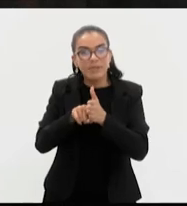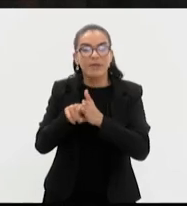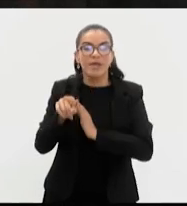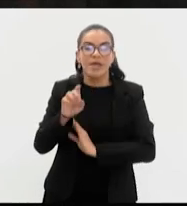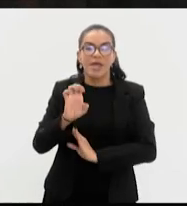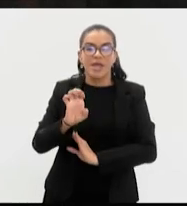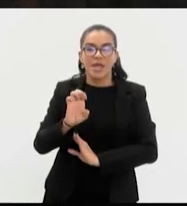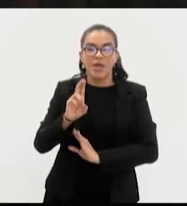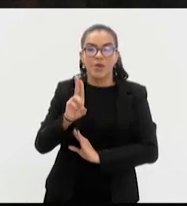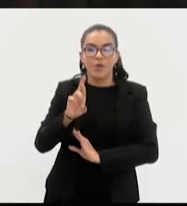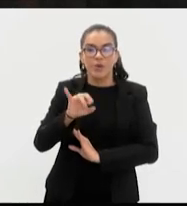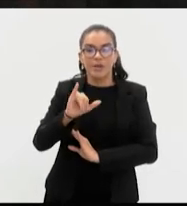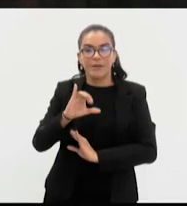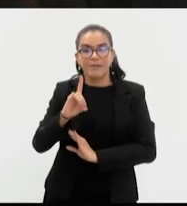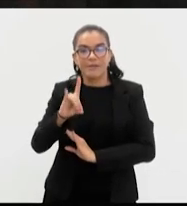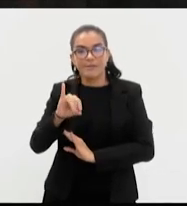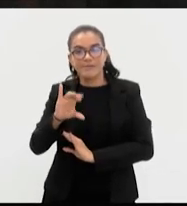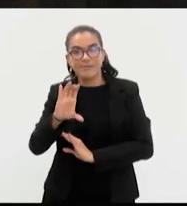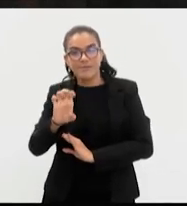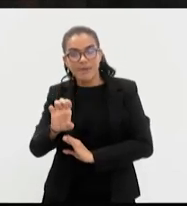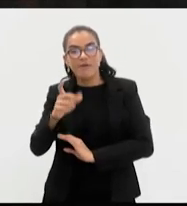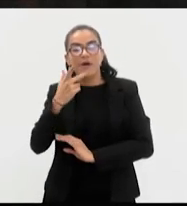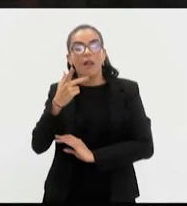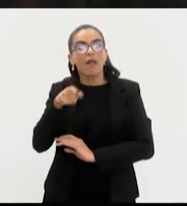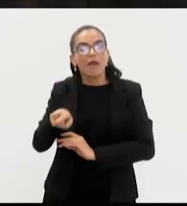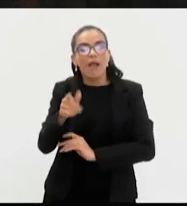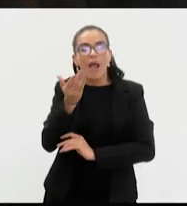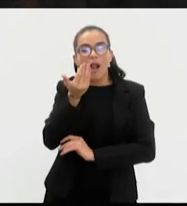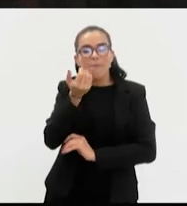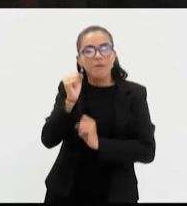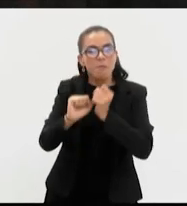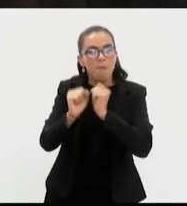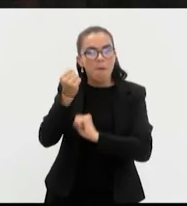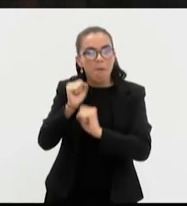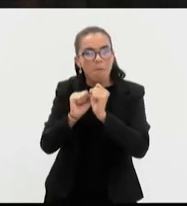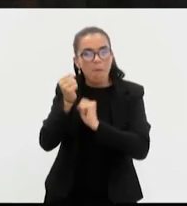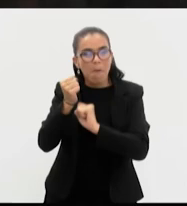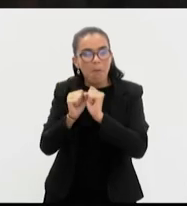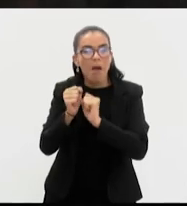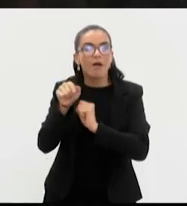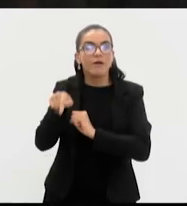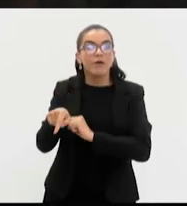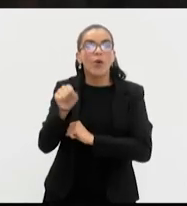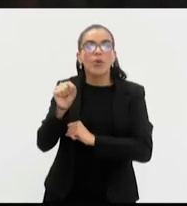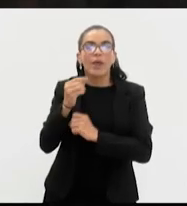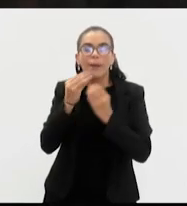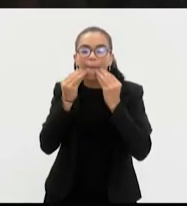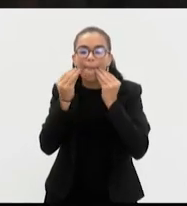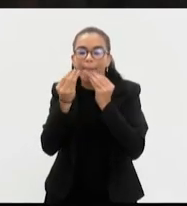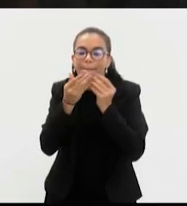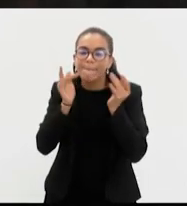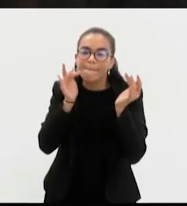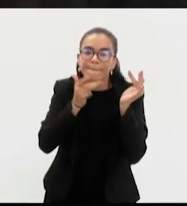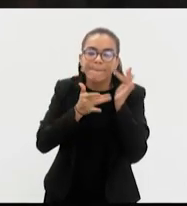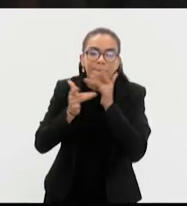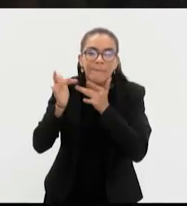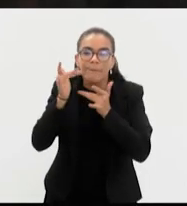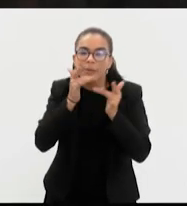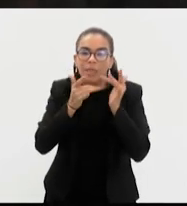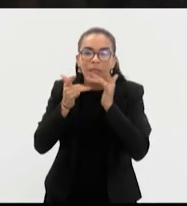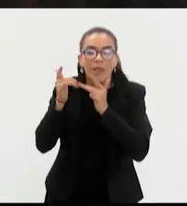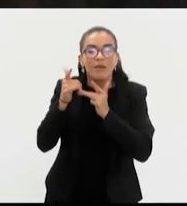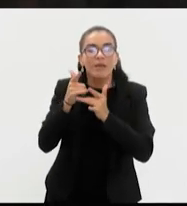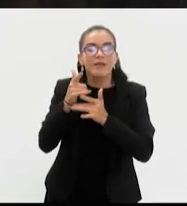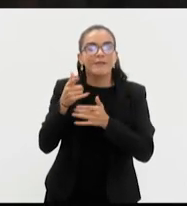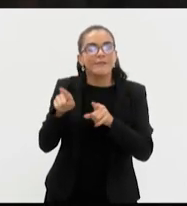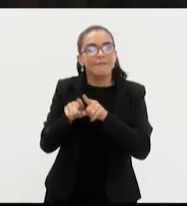seguinte os ultraprocessados são desenhados para serem palatáveis e